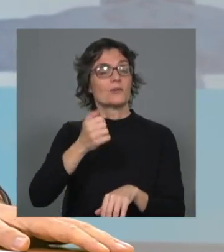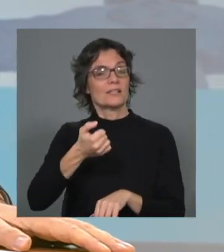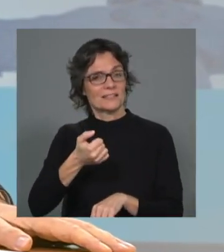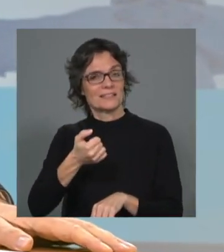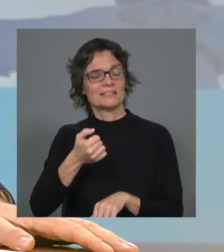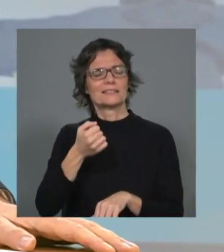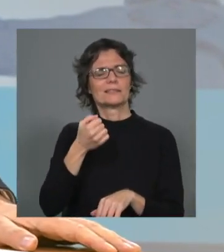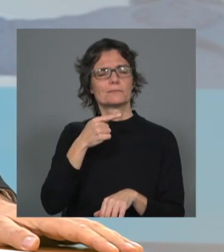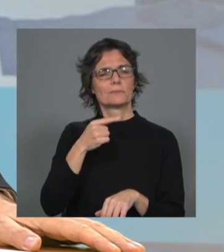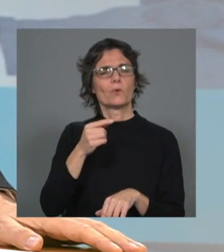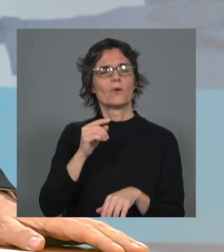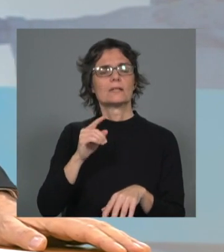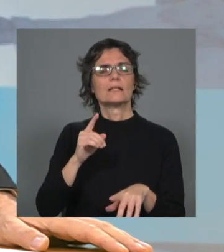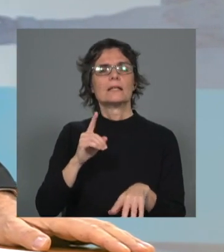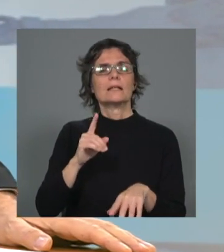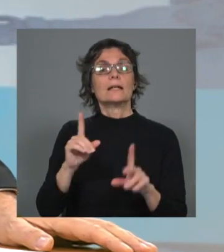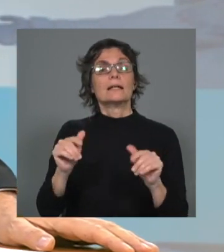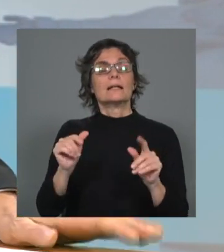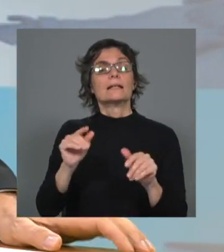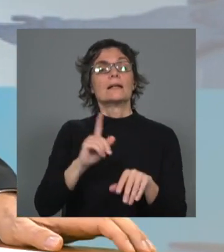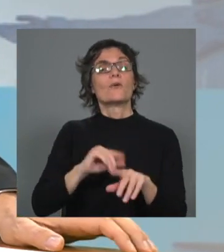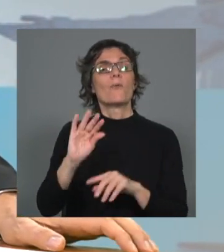ainda pode sintonizar a Antena 1 e